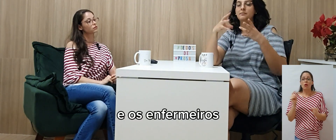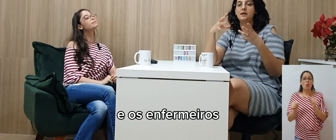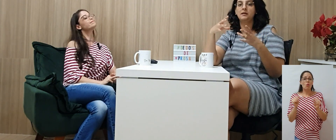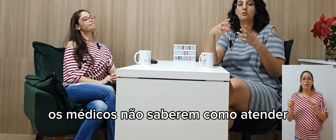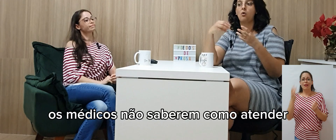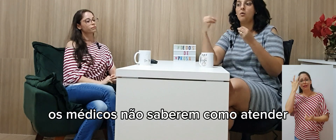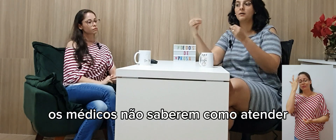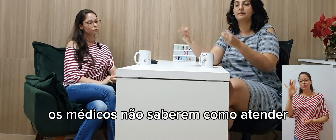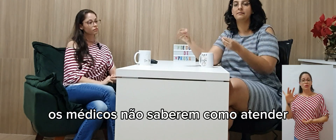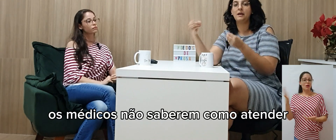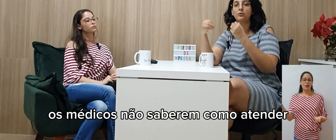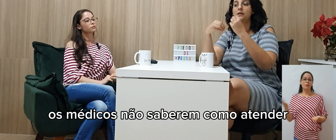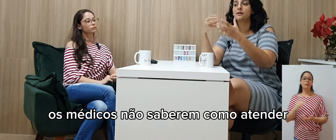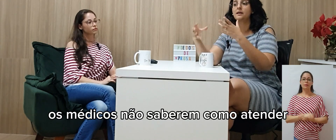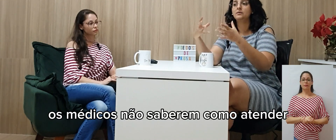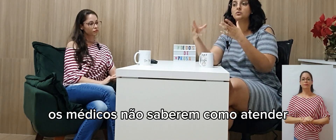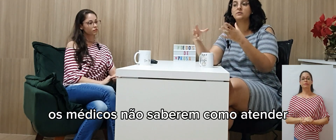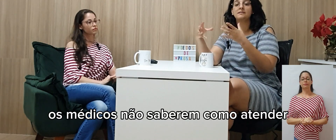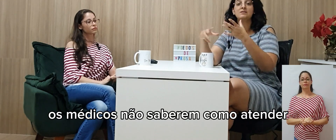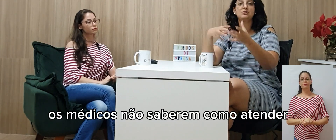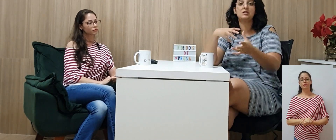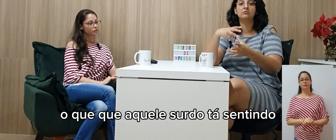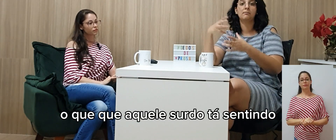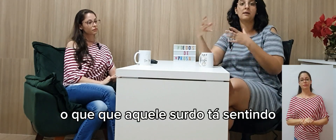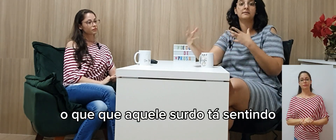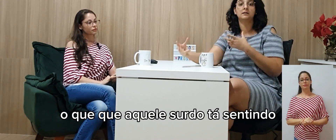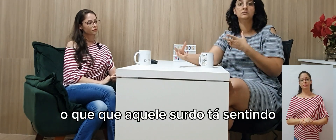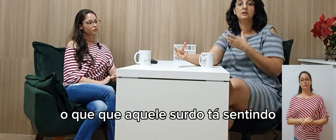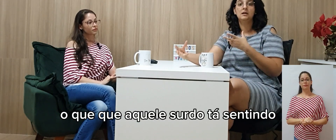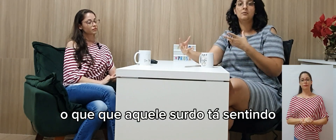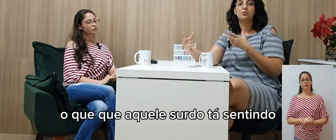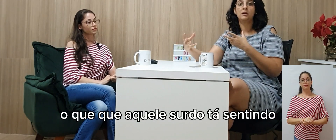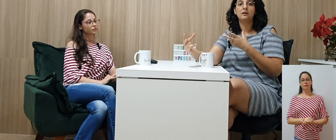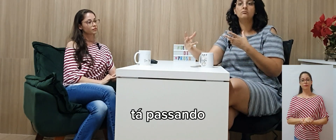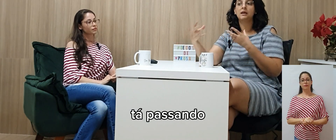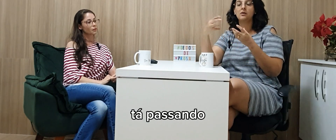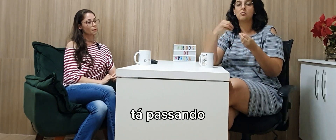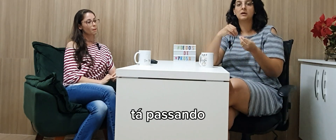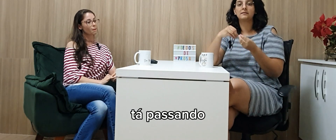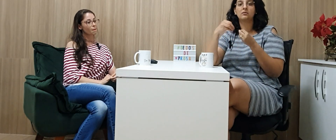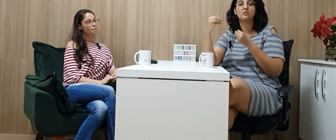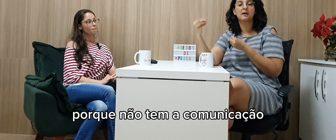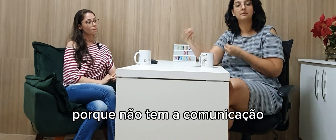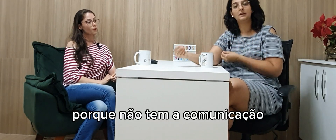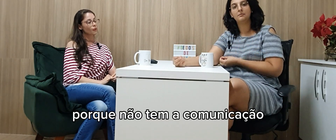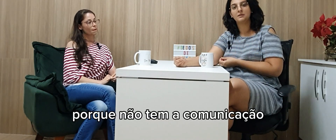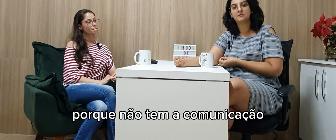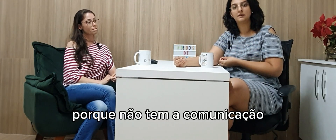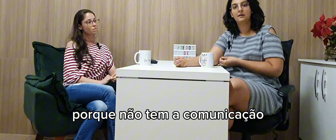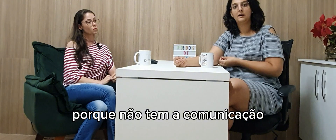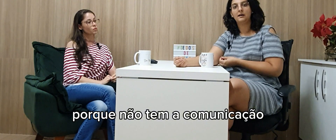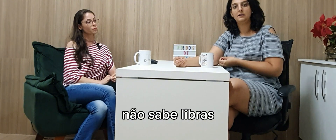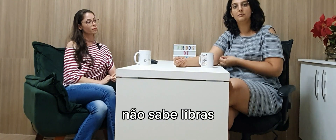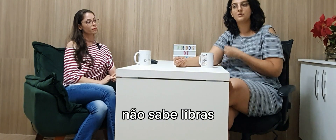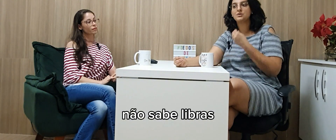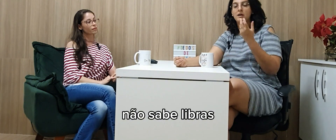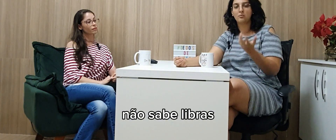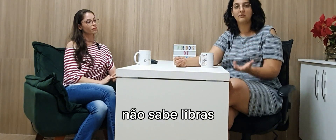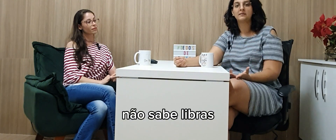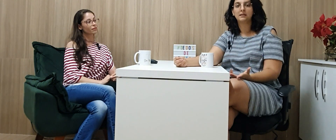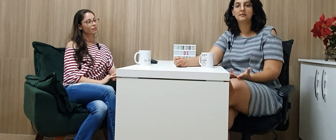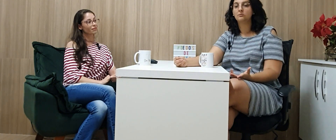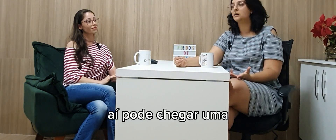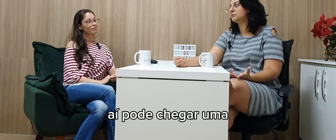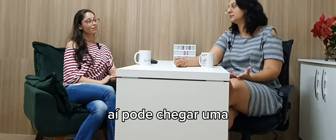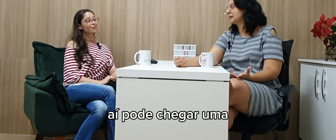não saberem como atender, o que aquele surdo está sentindo, está passando, porque não tem a comunicação, não sabe Libras. Aí pode chegar